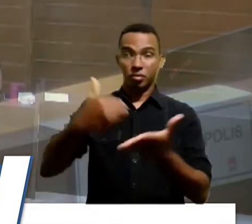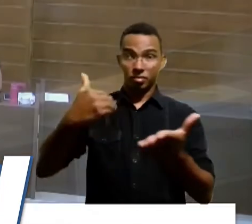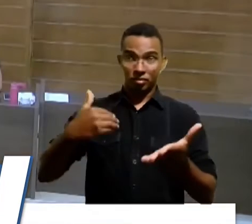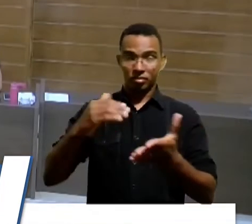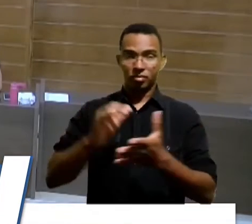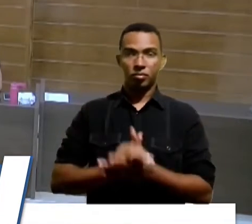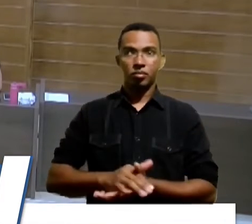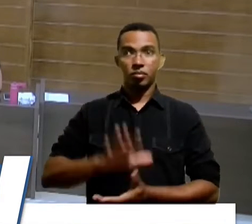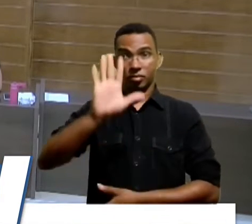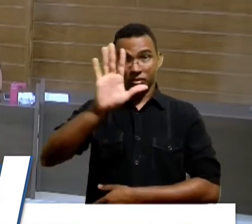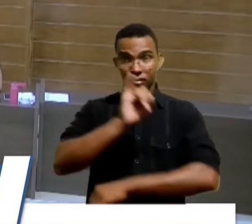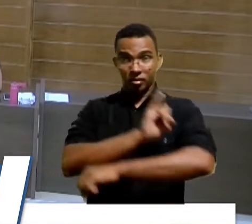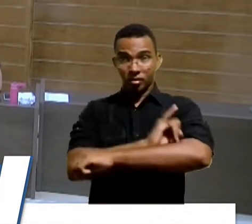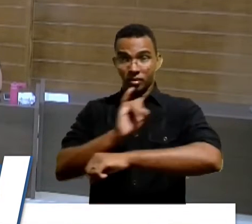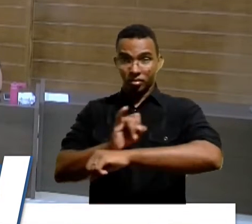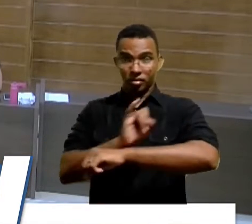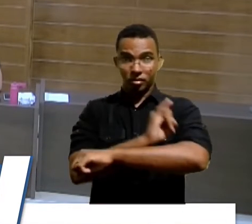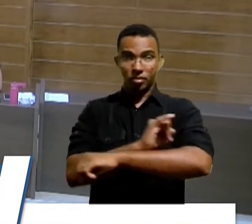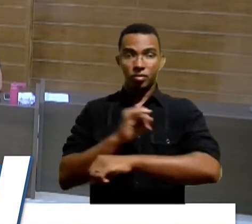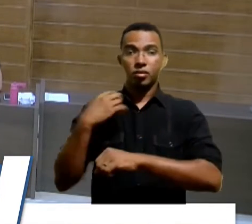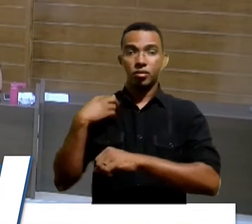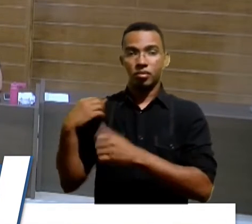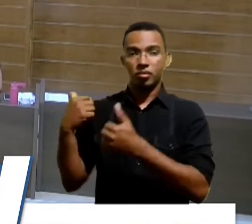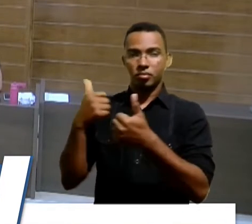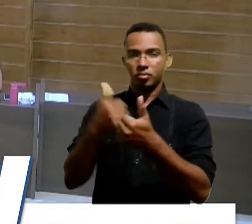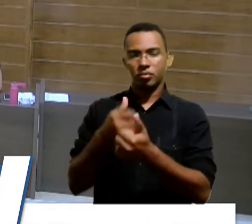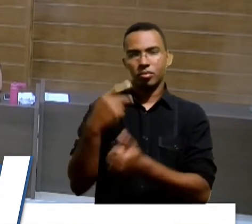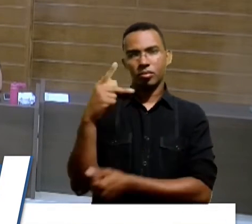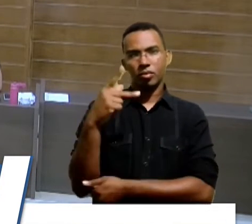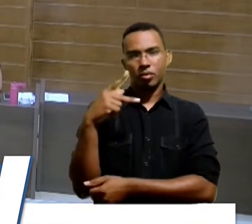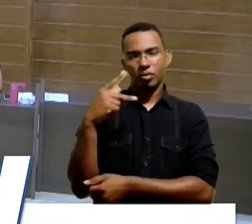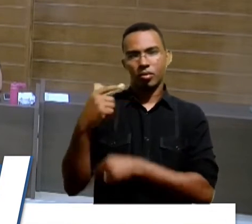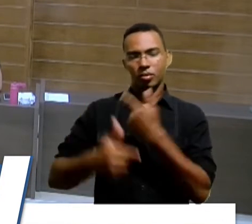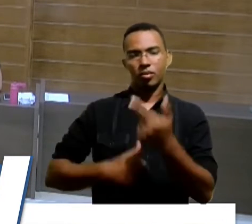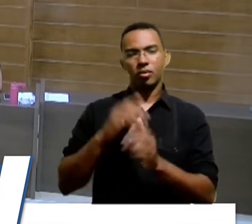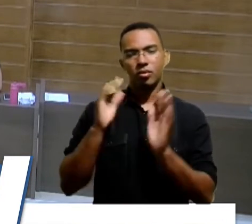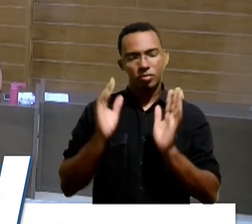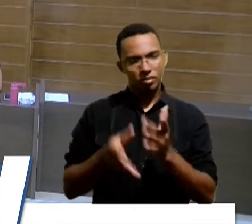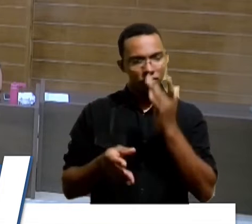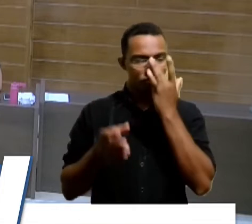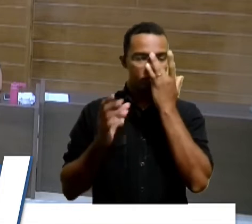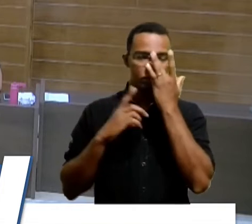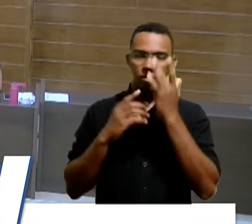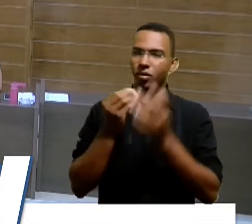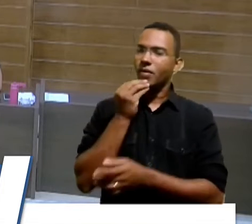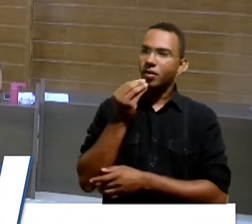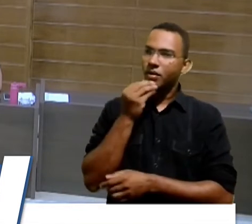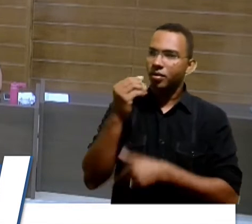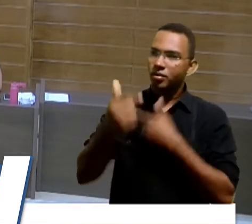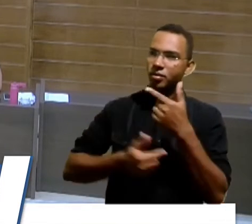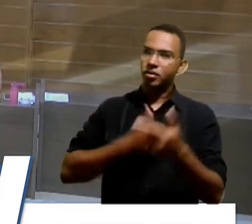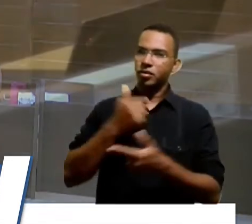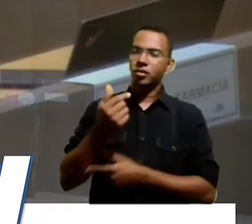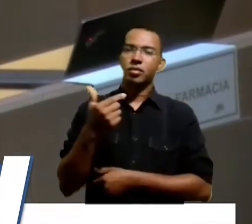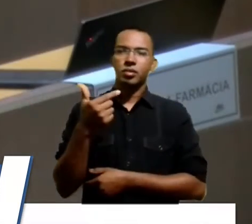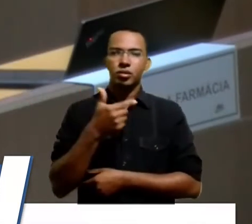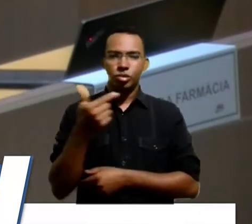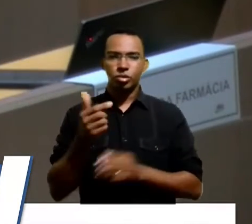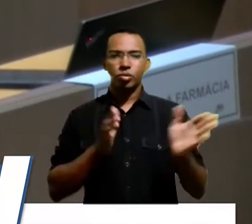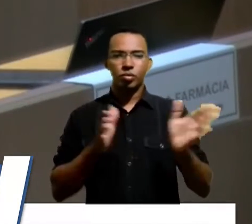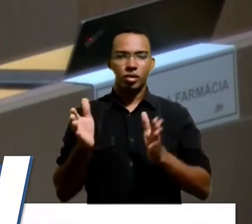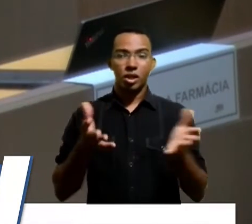Oi, Hilton, eu acompanho seu trabalho longa data, né? Já que a gente teve a oportunidade de trabalhar o segundo mandato agora,